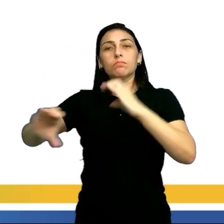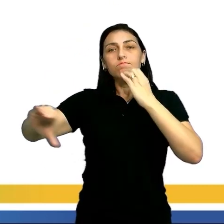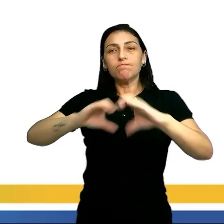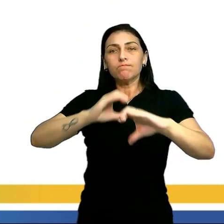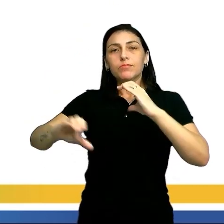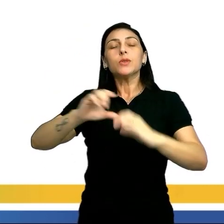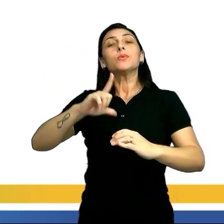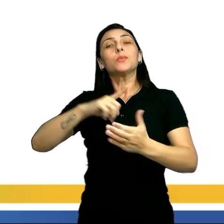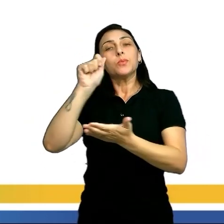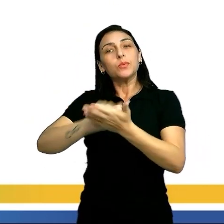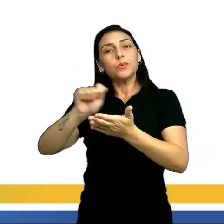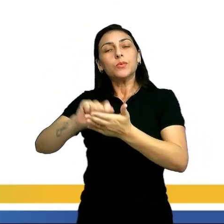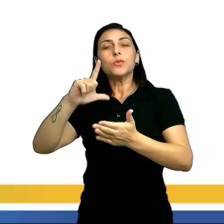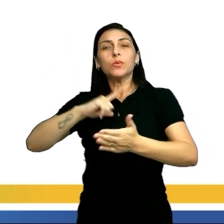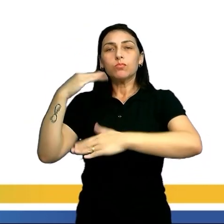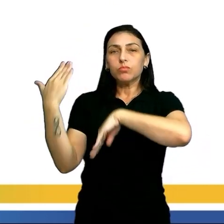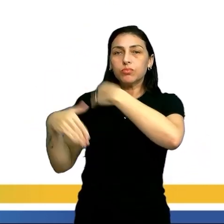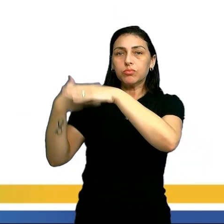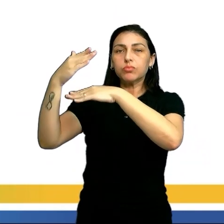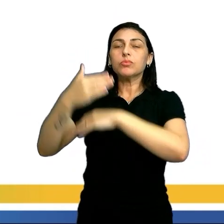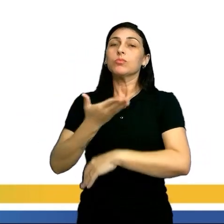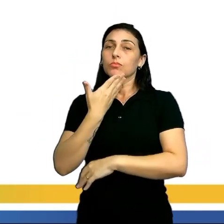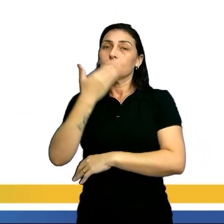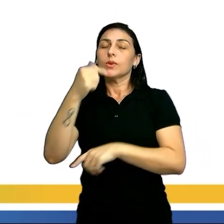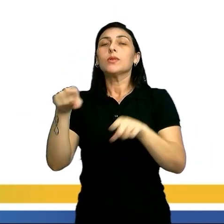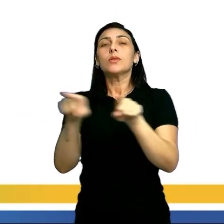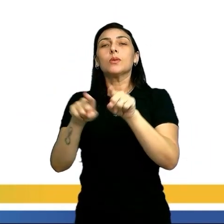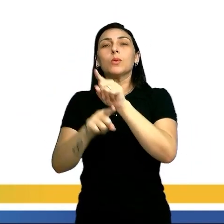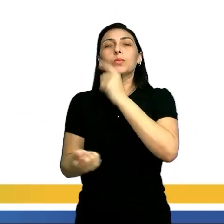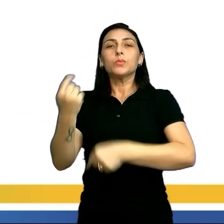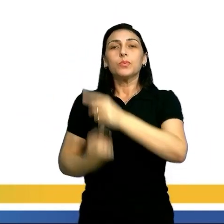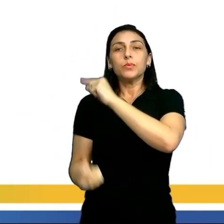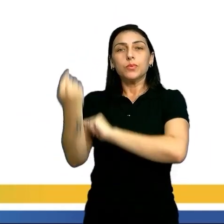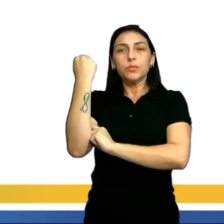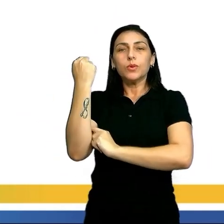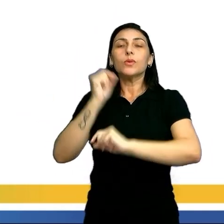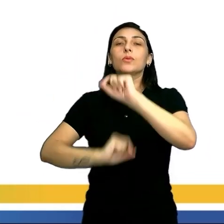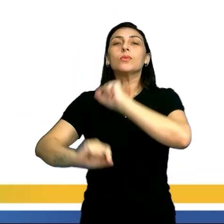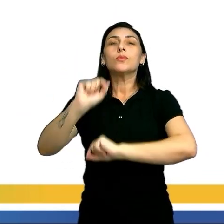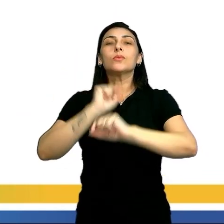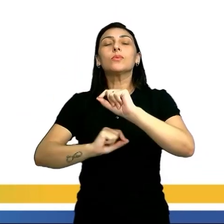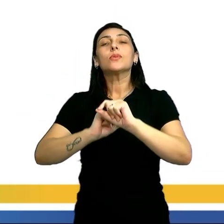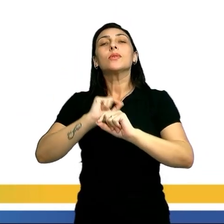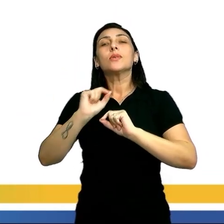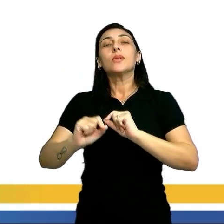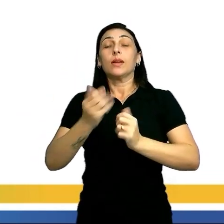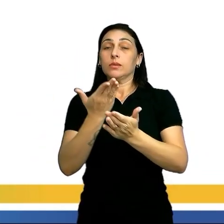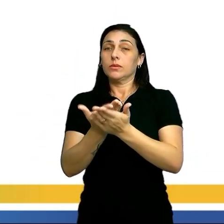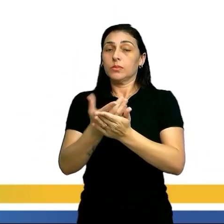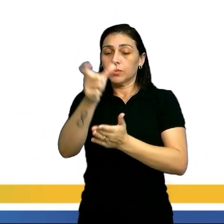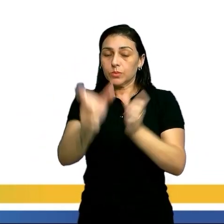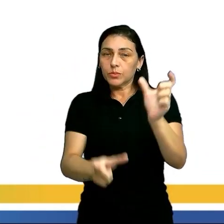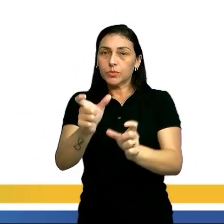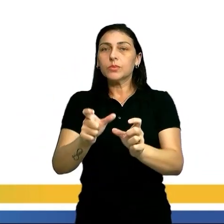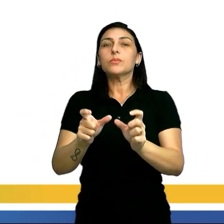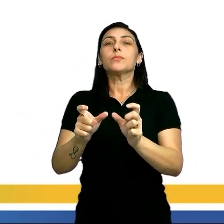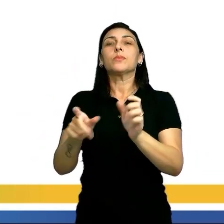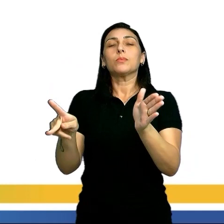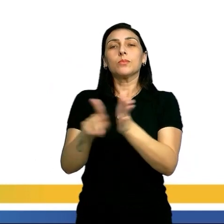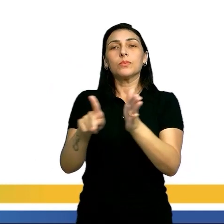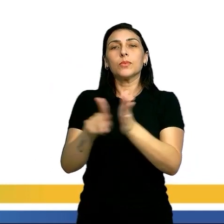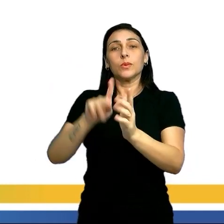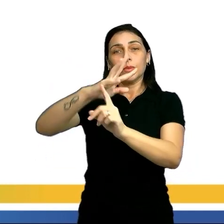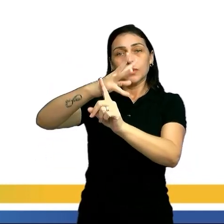musical tiveram seu desenvolvimento. Maior retrocesso é considerado entre os estudiosos, especialistas